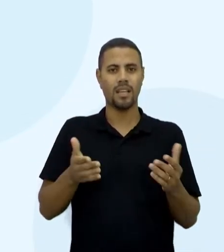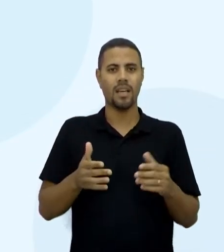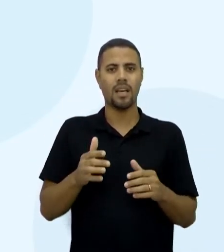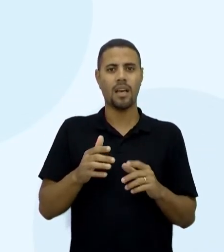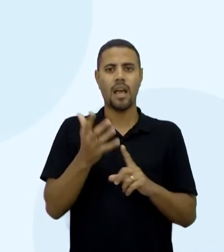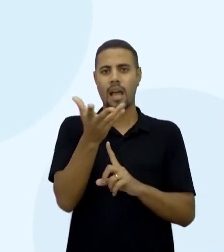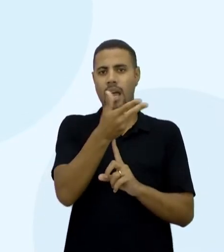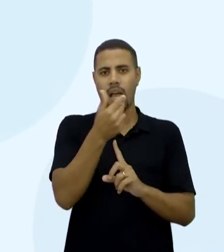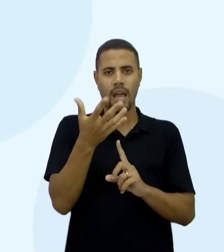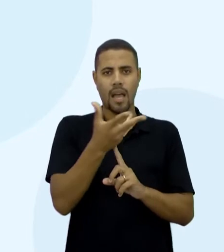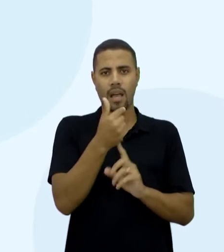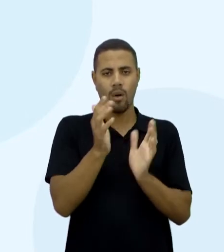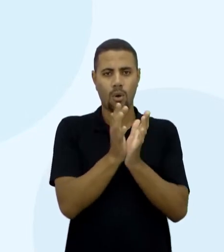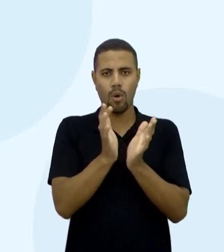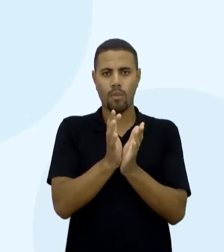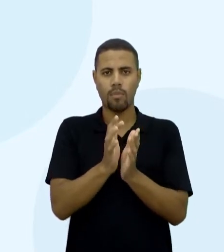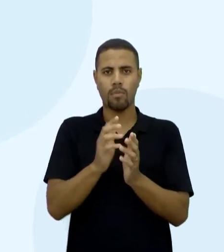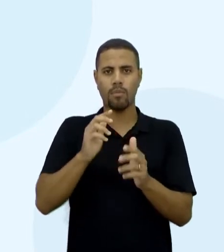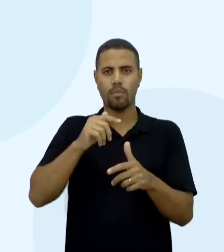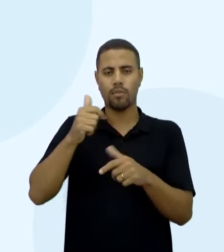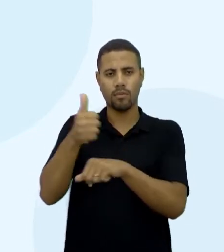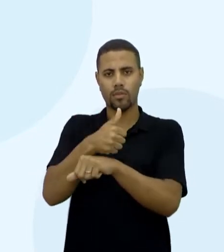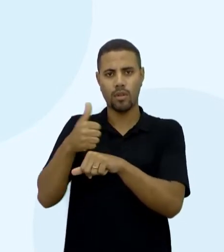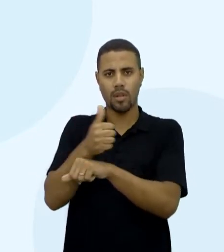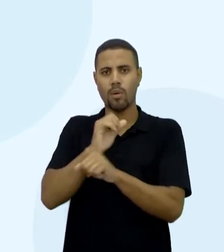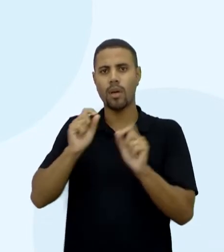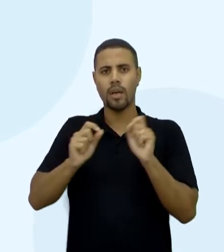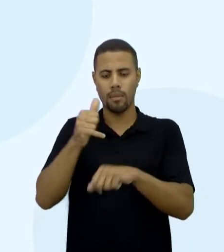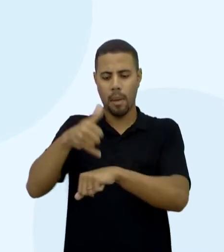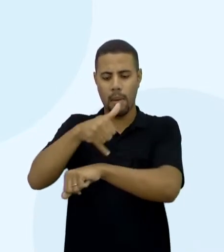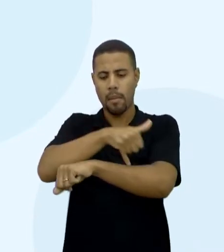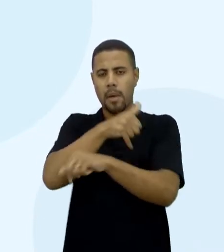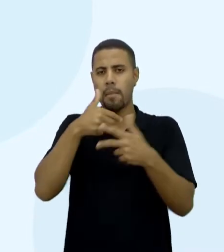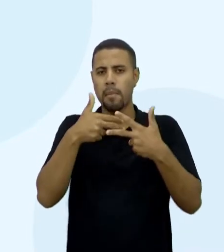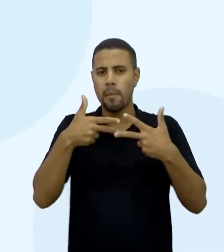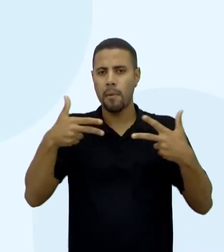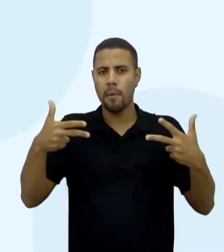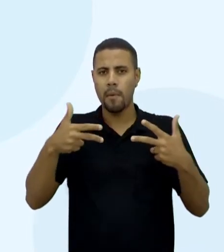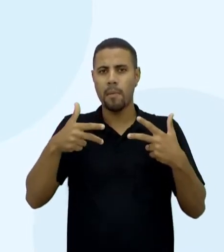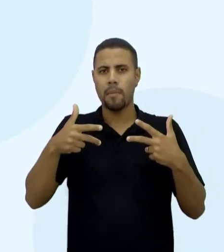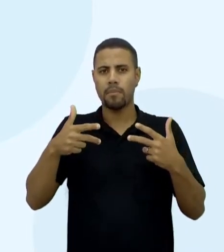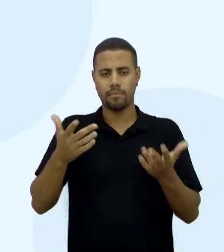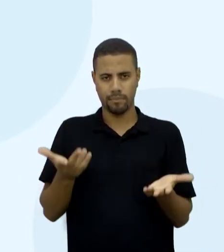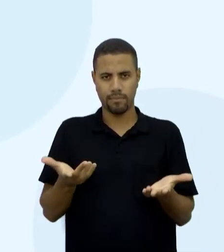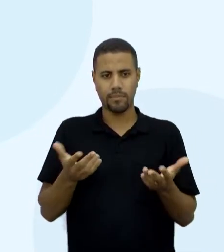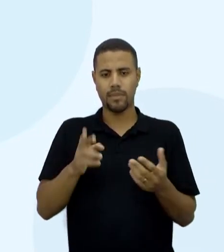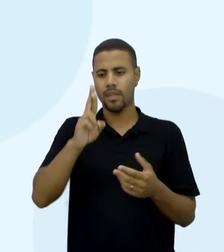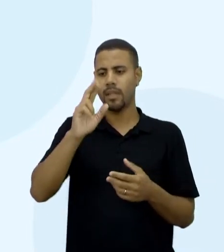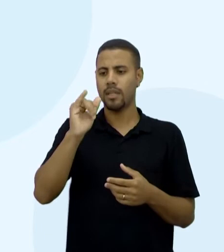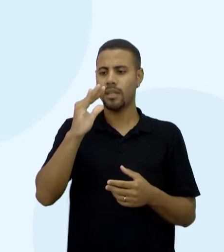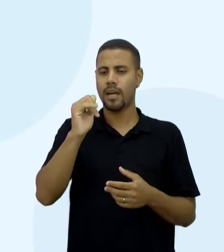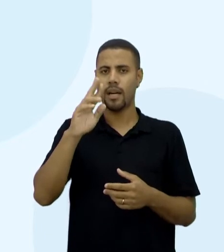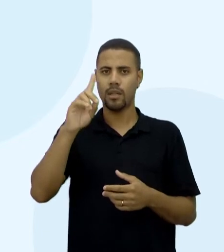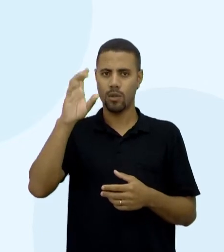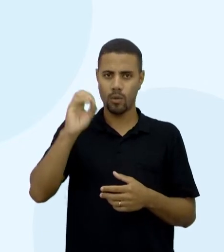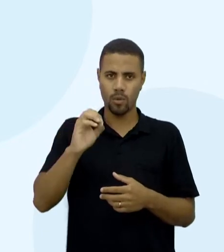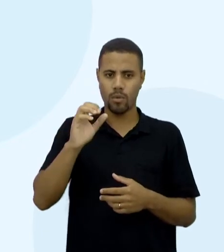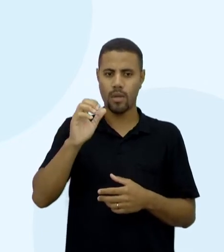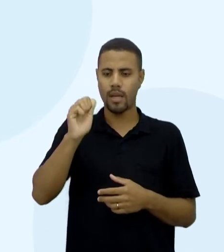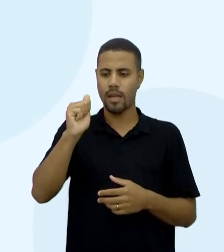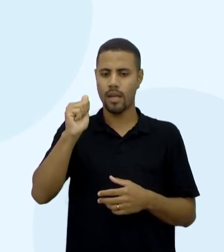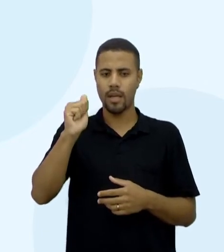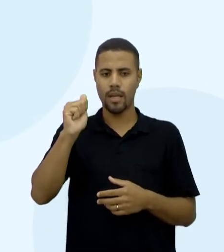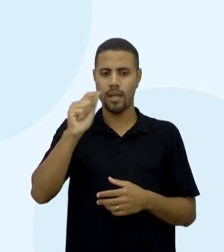recebe o especialista em folclore, Ricardo Azevedo. Então, temos lá o nome do programa. De novo,